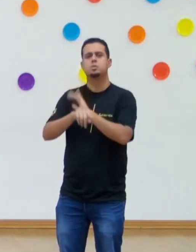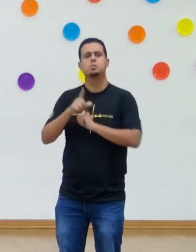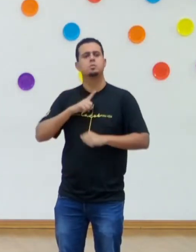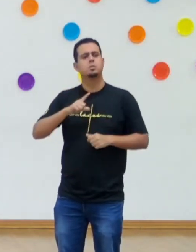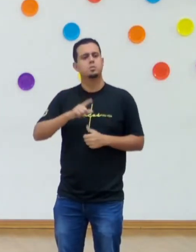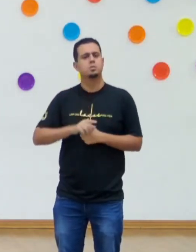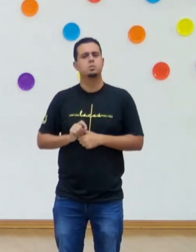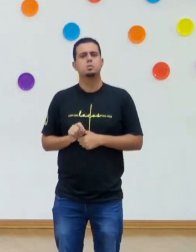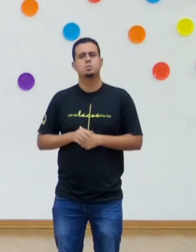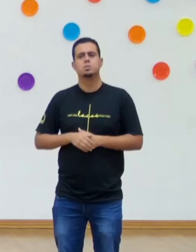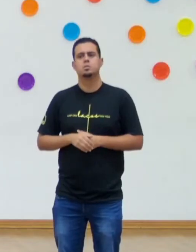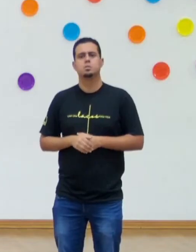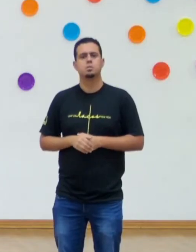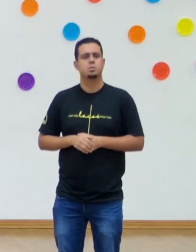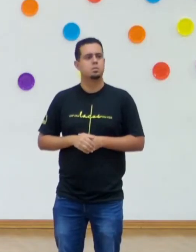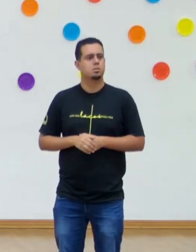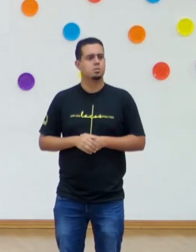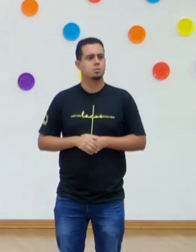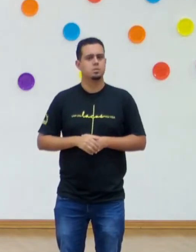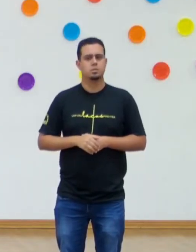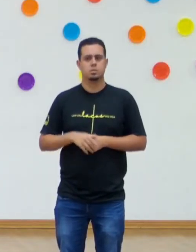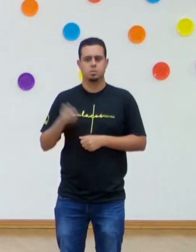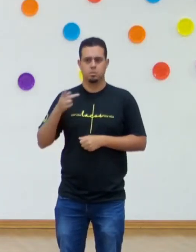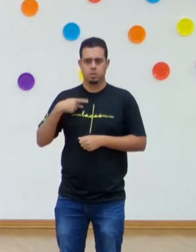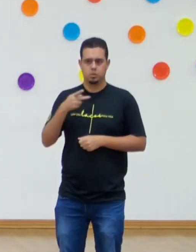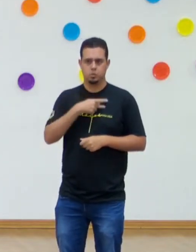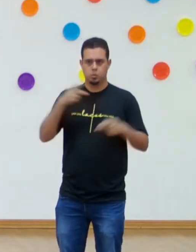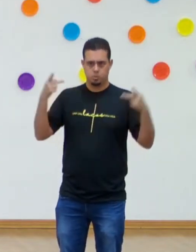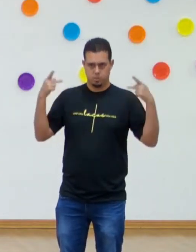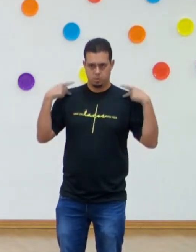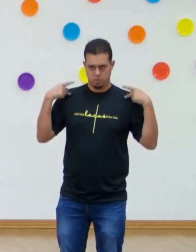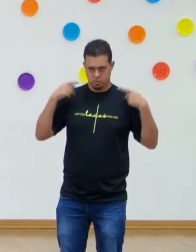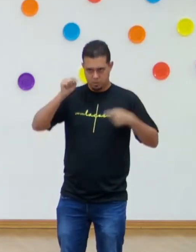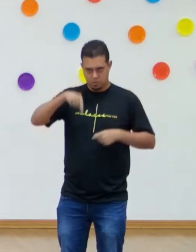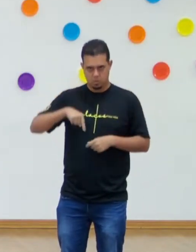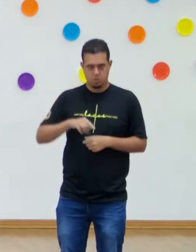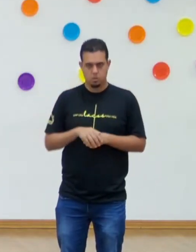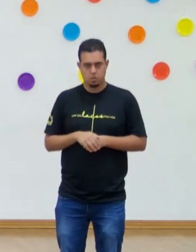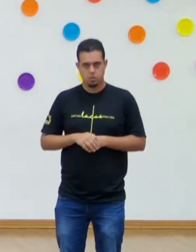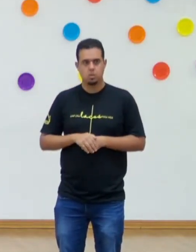algum oficial aqui da Maranata presente?